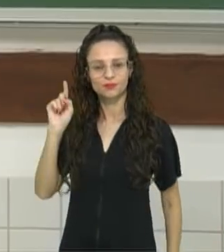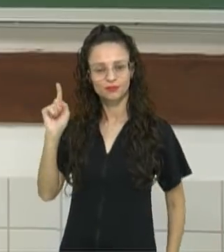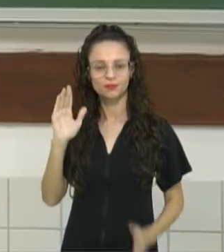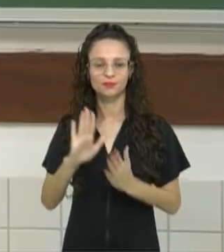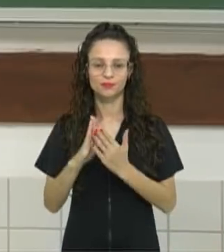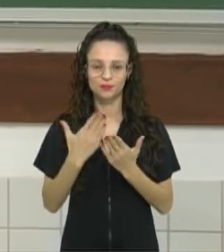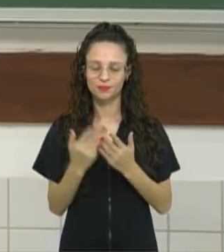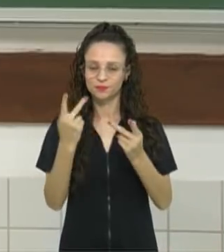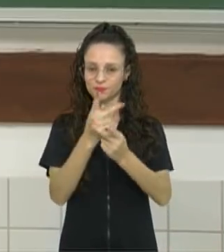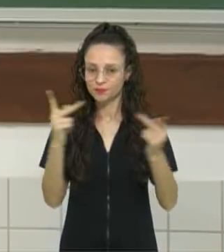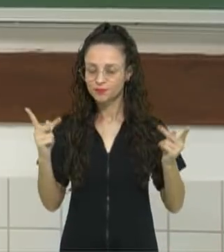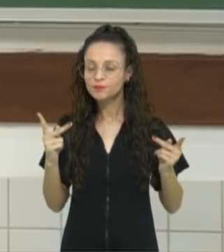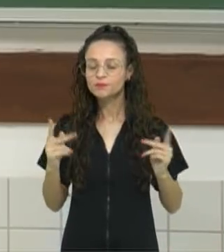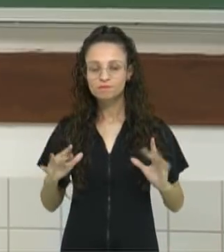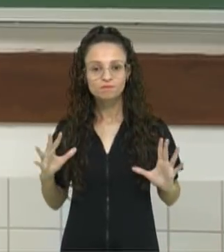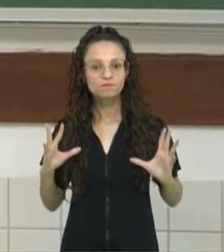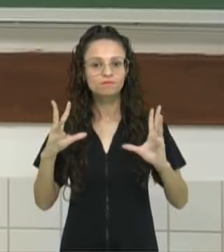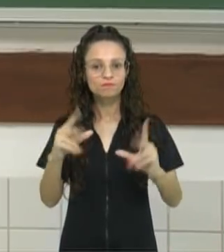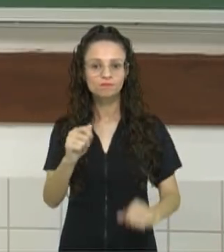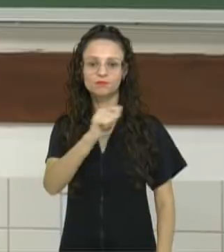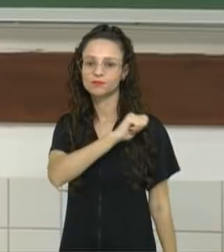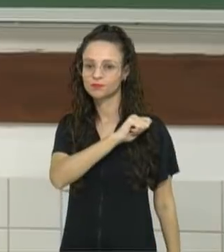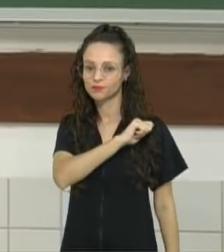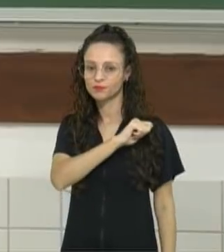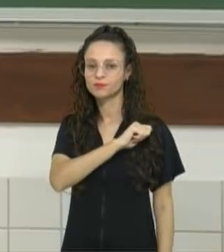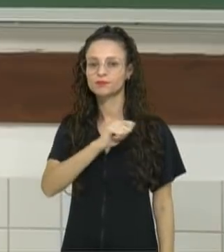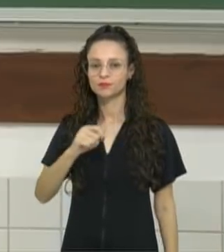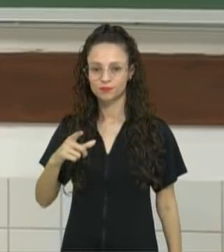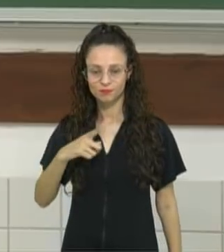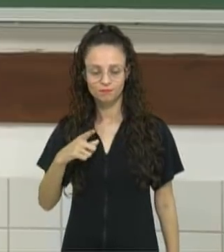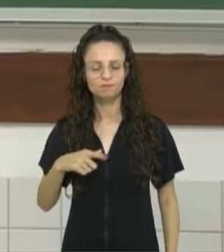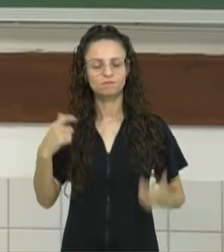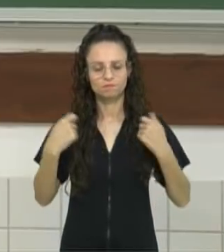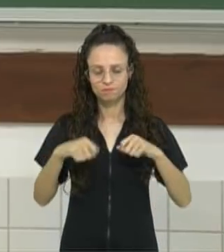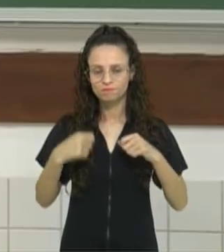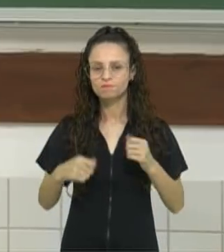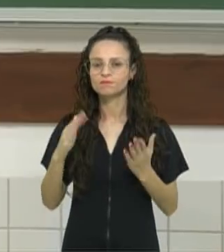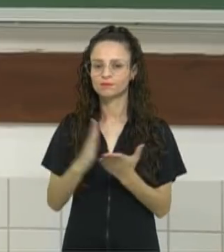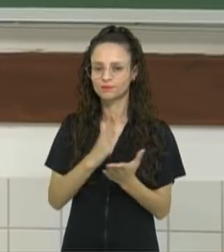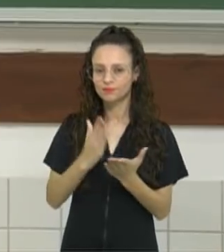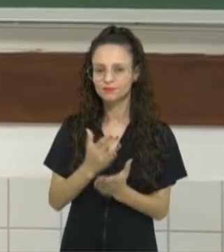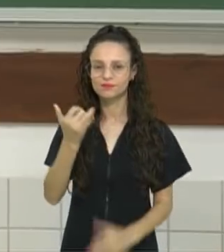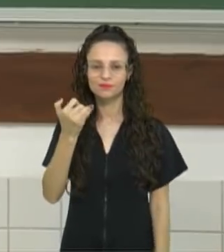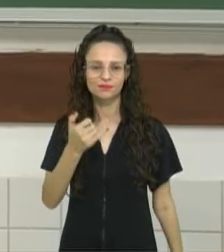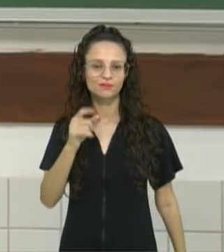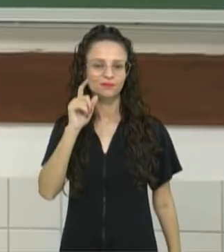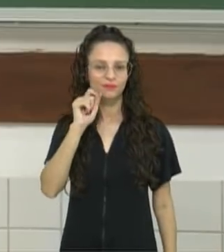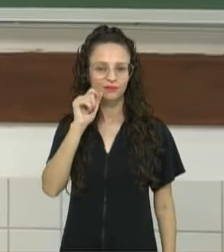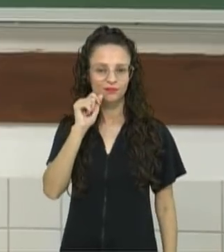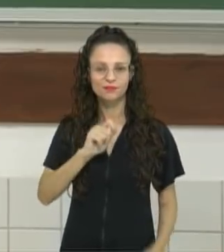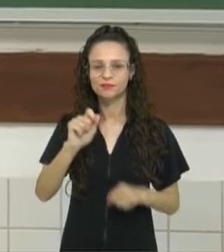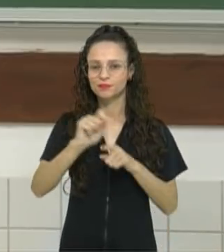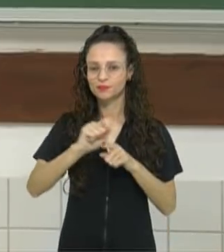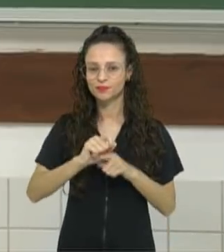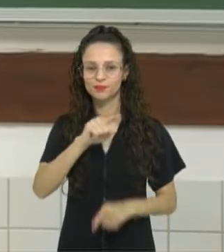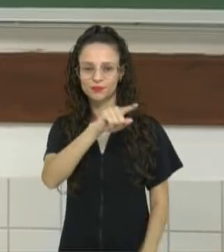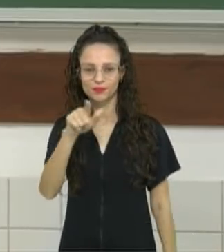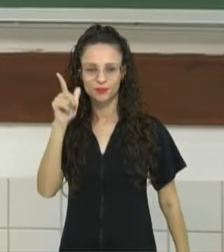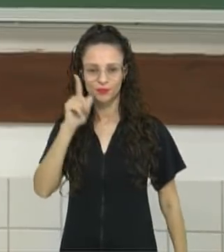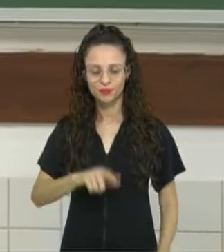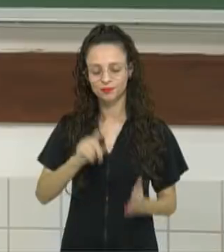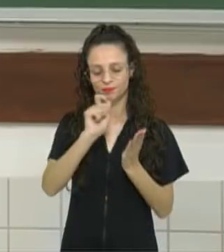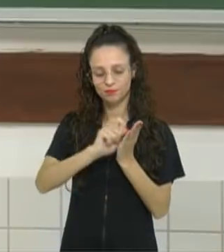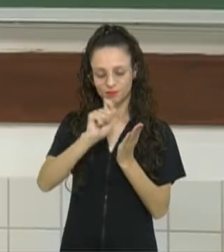na escola. Para todos os estudantes, tenham em mão o caderno, a caneta, a borracha, o lápis, para que você possa fazer as